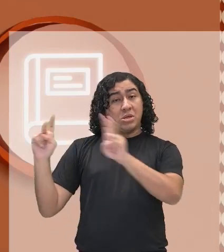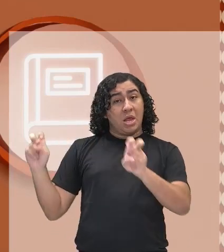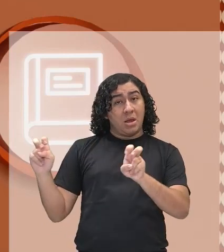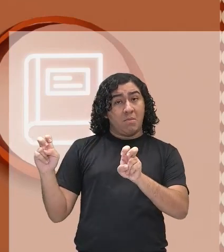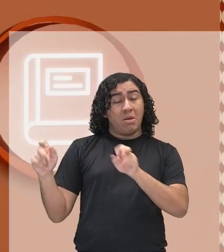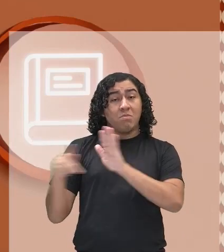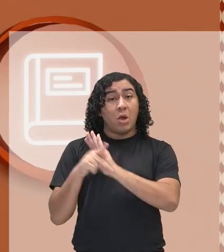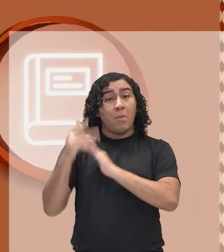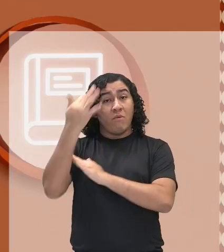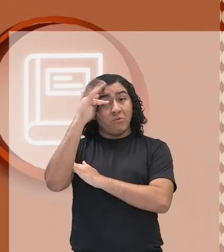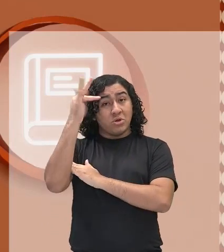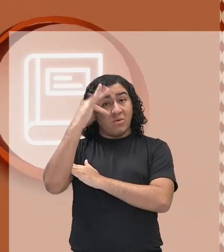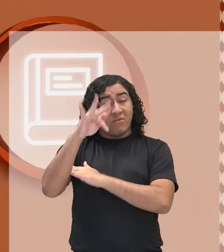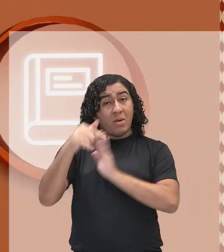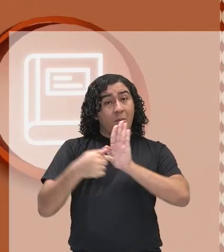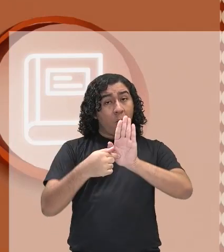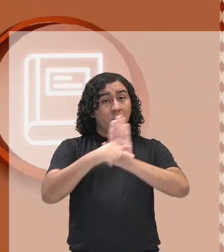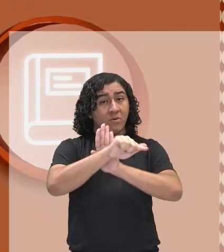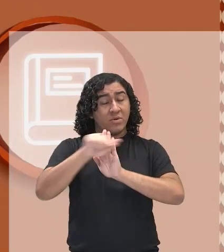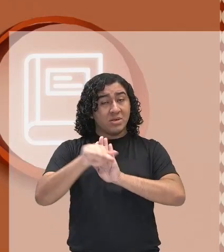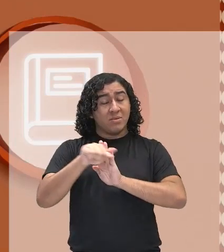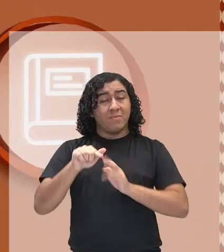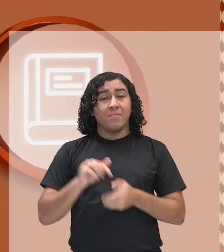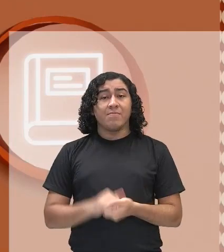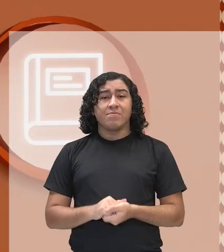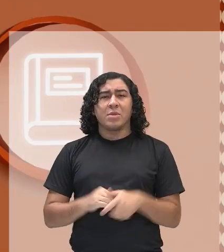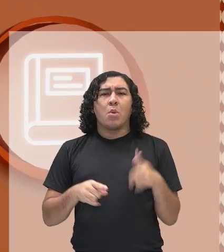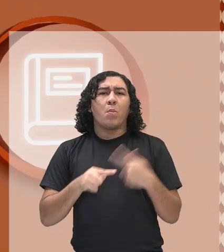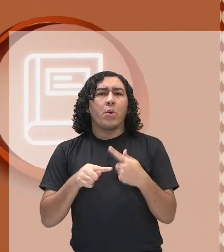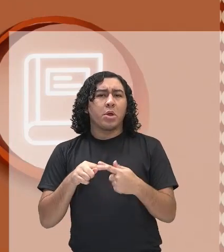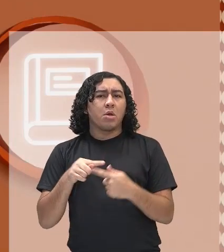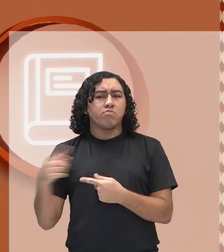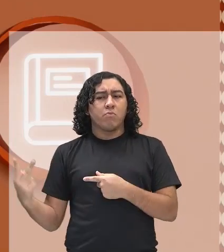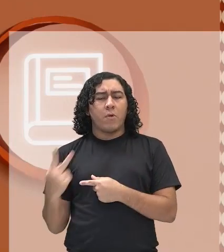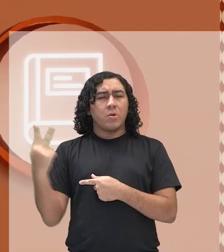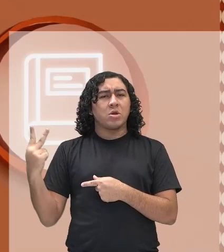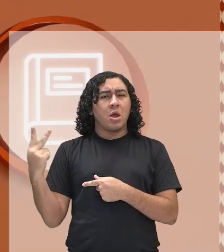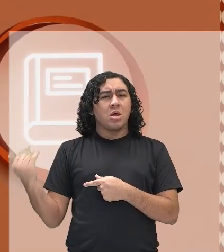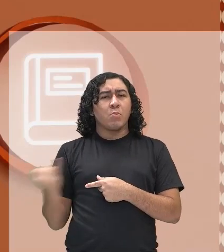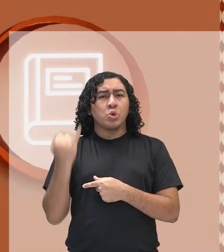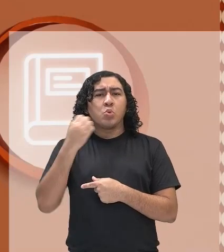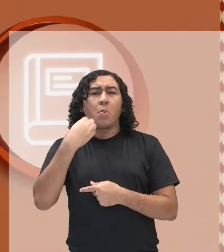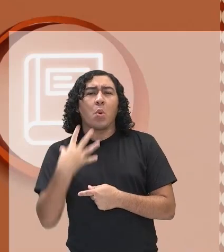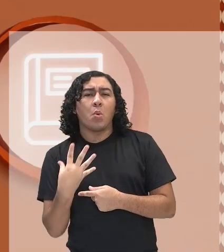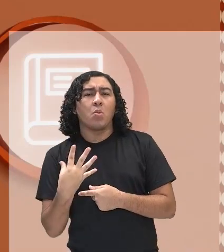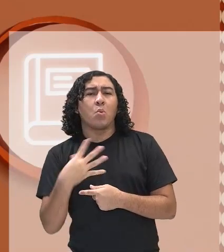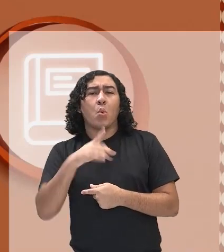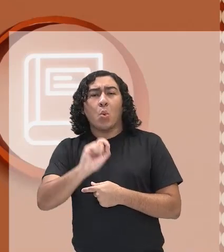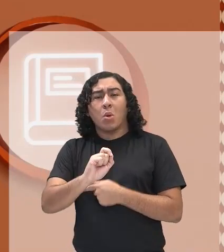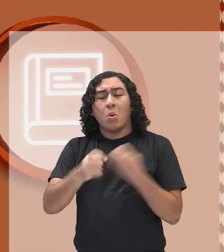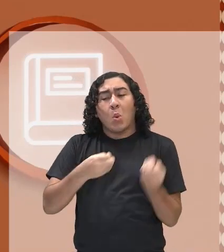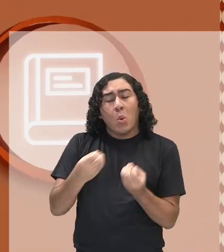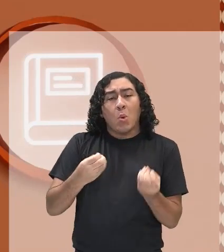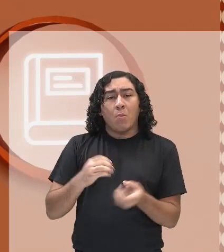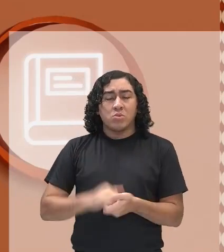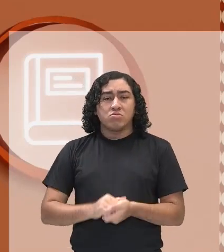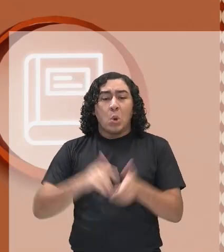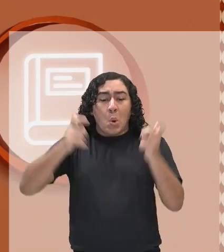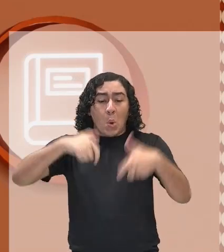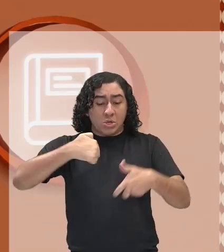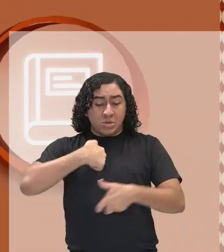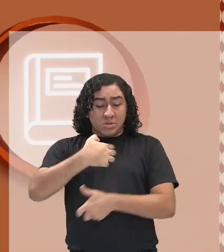filosofia, então, coloca para você. Por que eu valorizo? O que eu valorizo? De onde vem esse